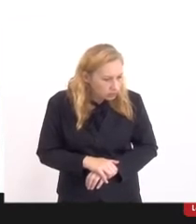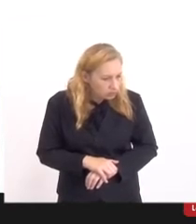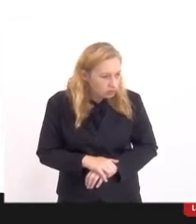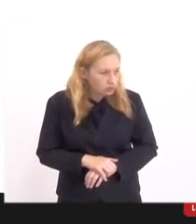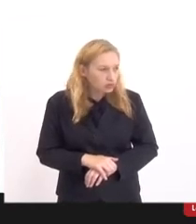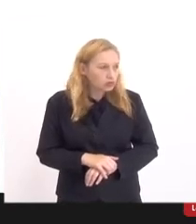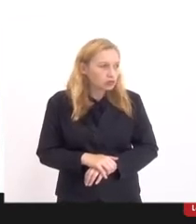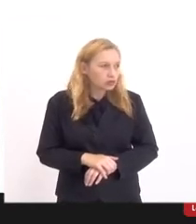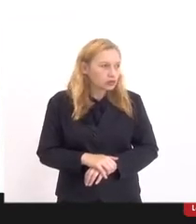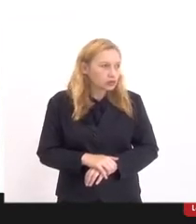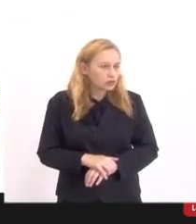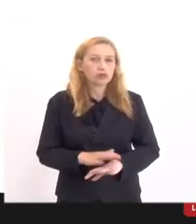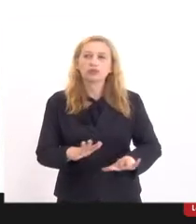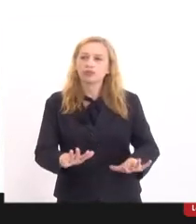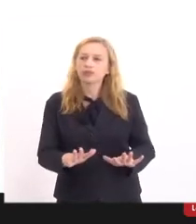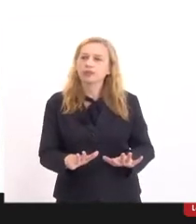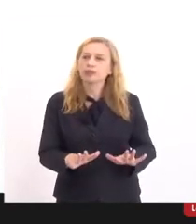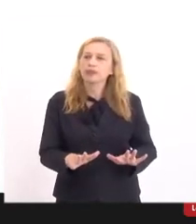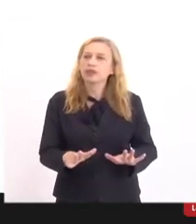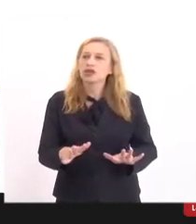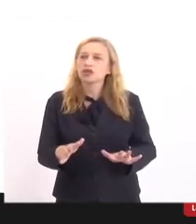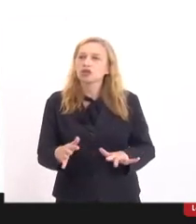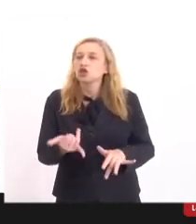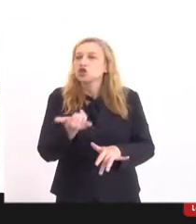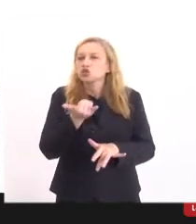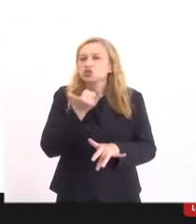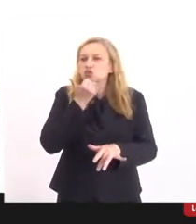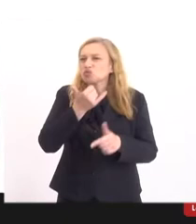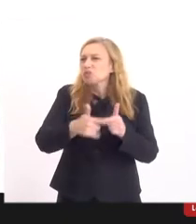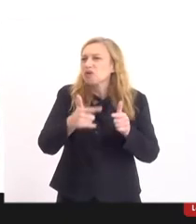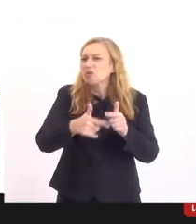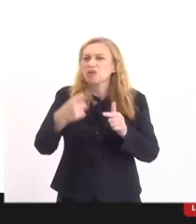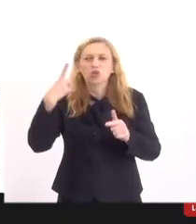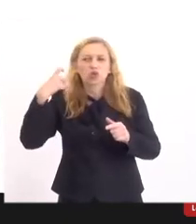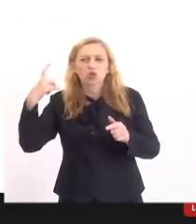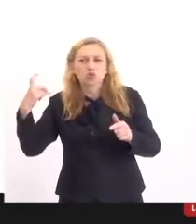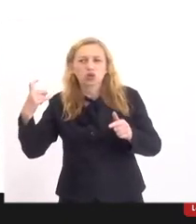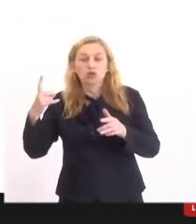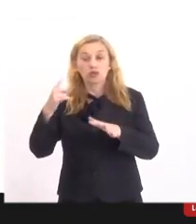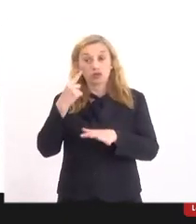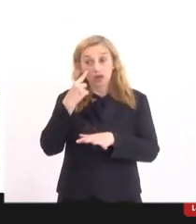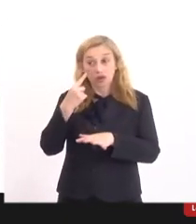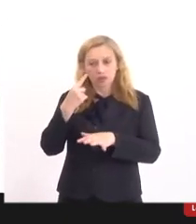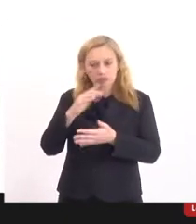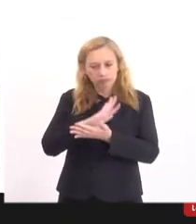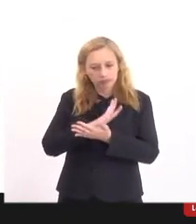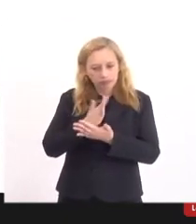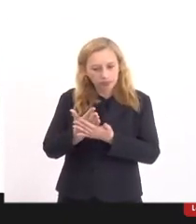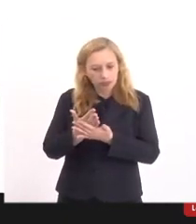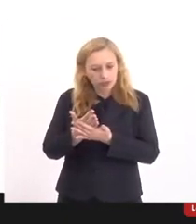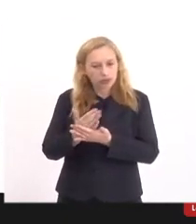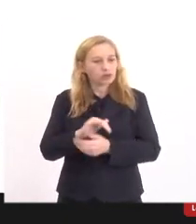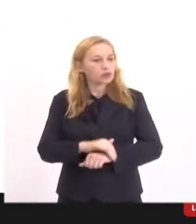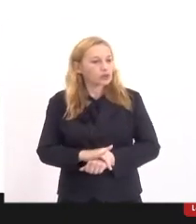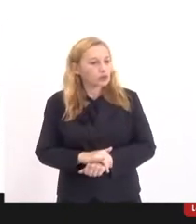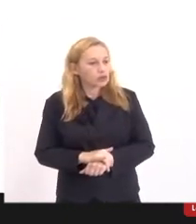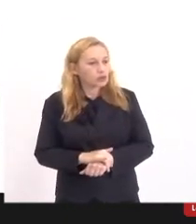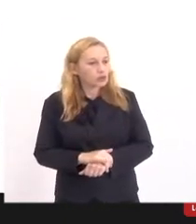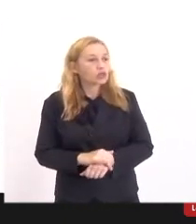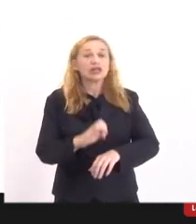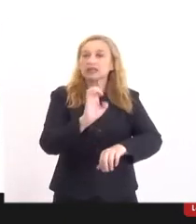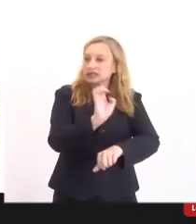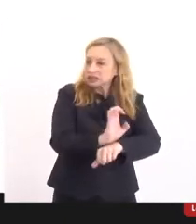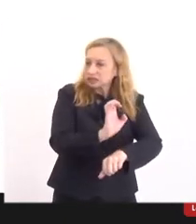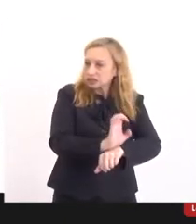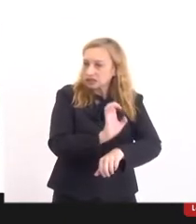turnos, onde a gente tem turmas na Secretaria de Estado de Educação com 45 alunos. Então, eu gostaria de colocar para a Secretaria de Estado de Saúde,